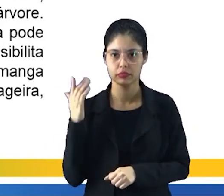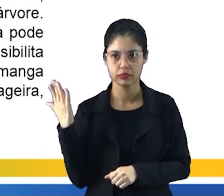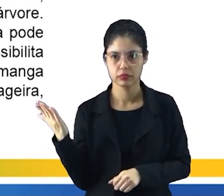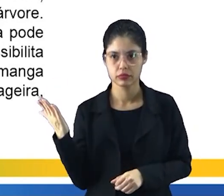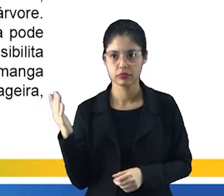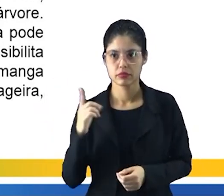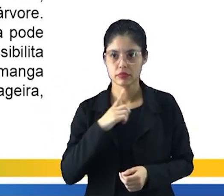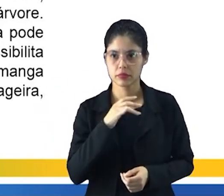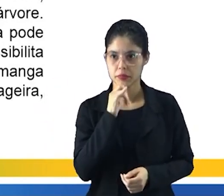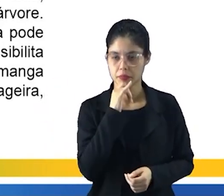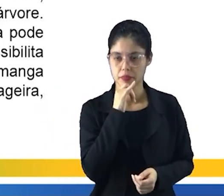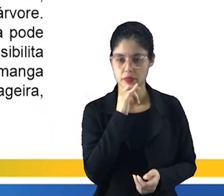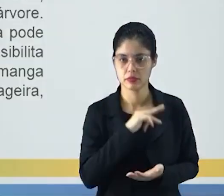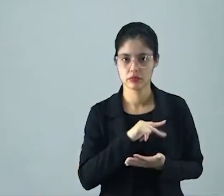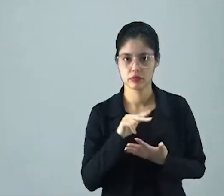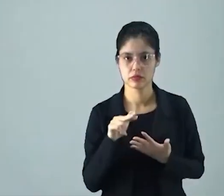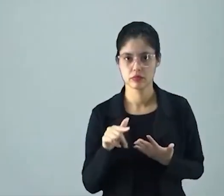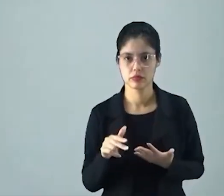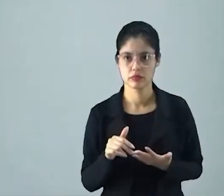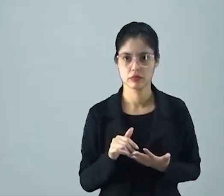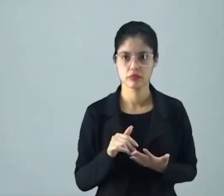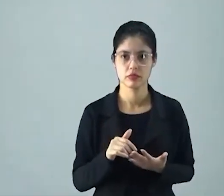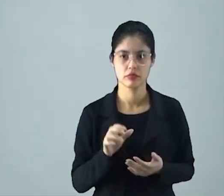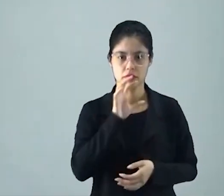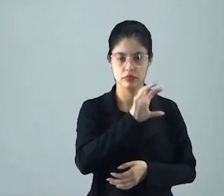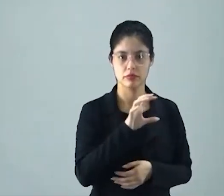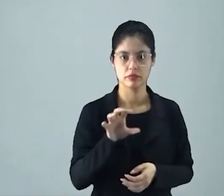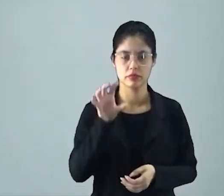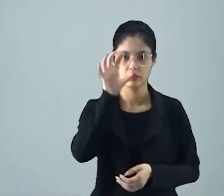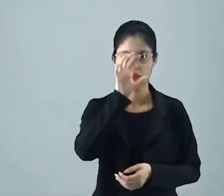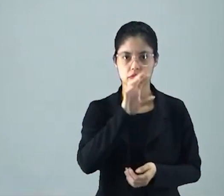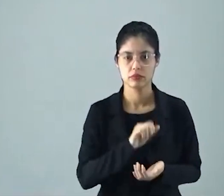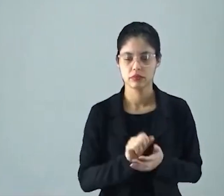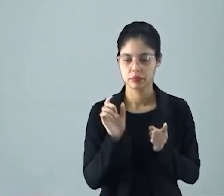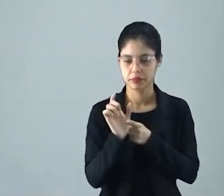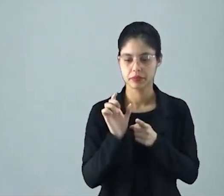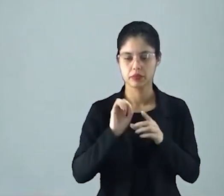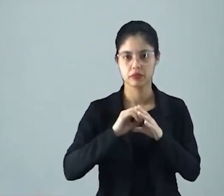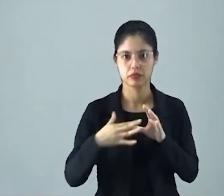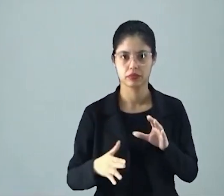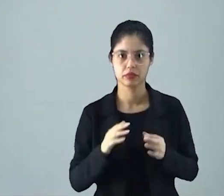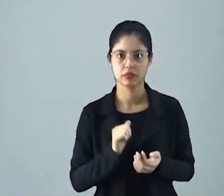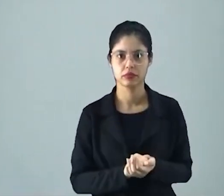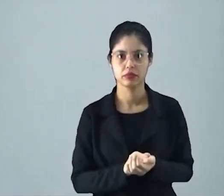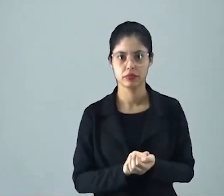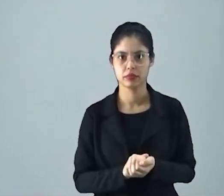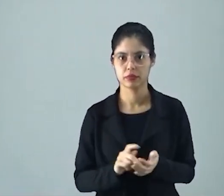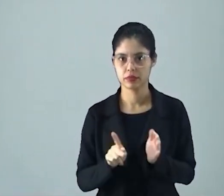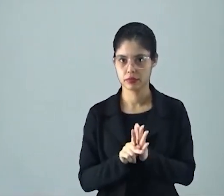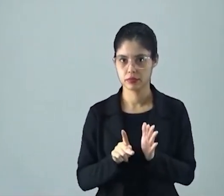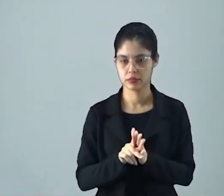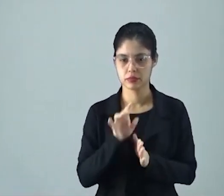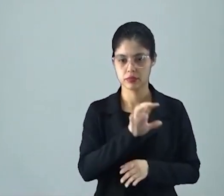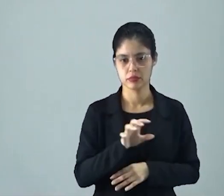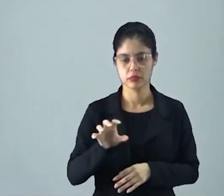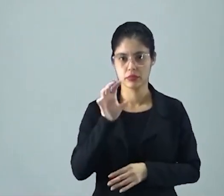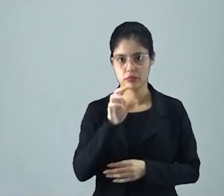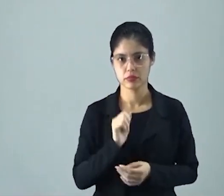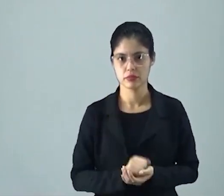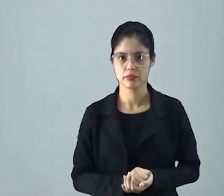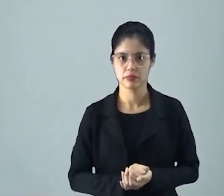aqui um exemplo de variação regional, com palavras características de uma região,